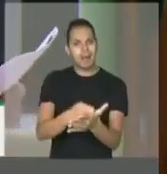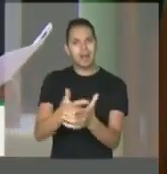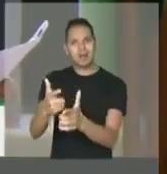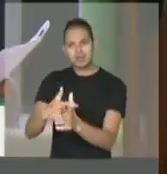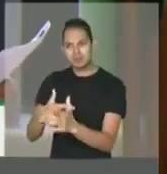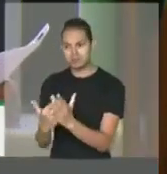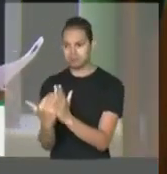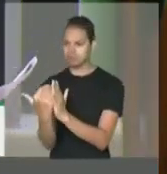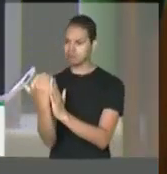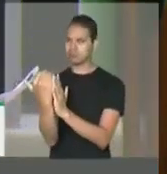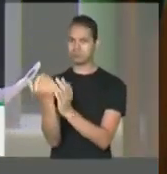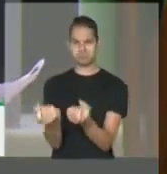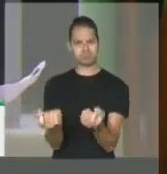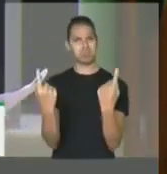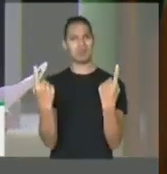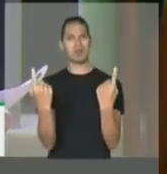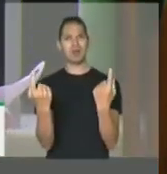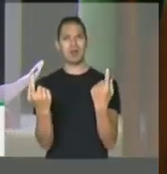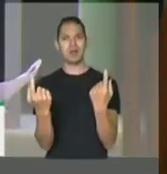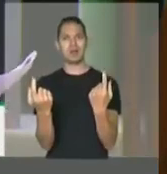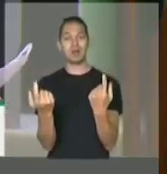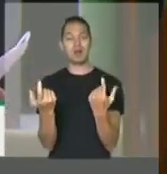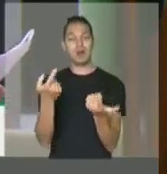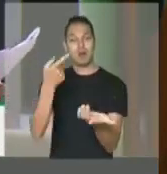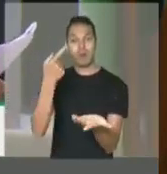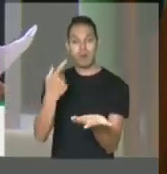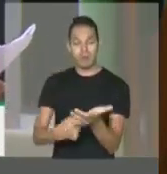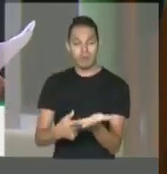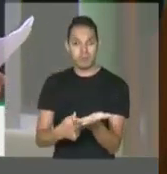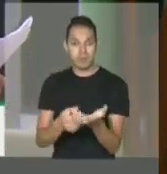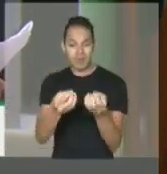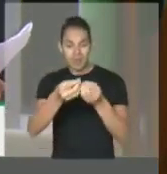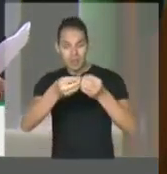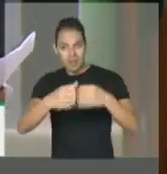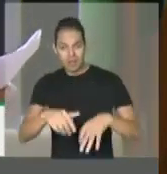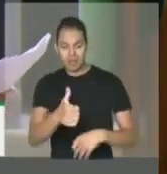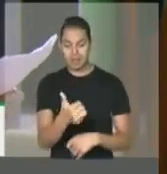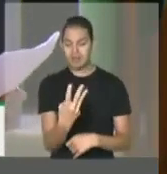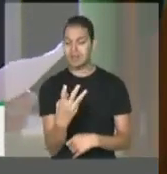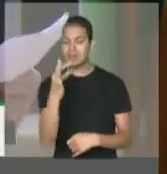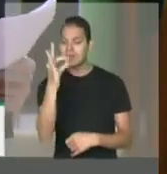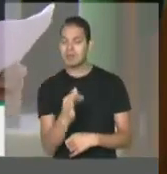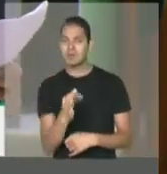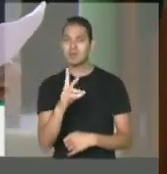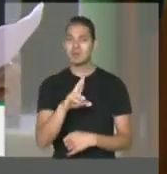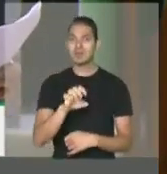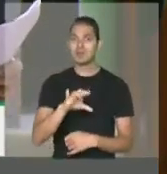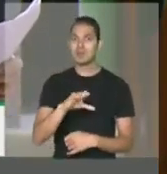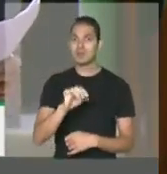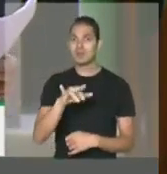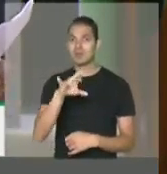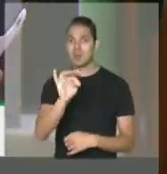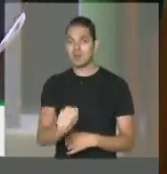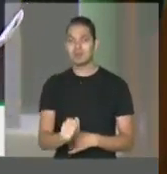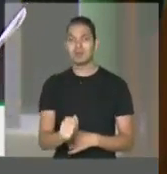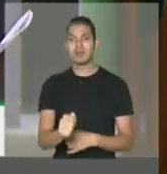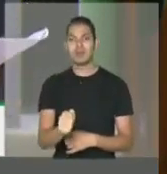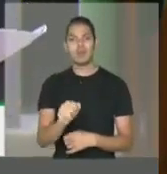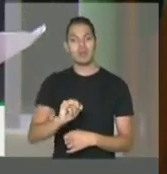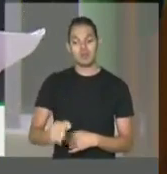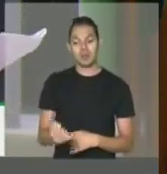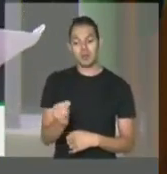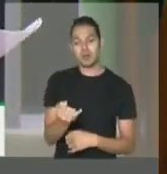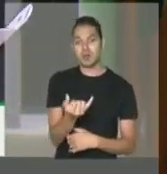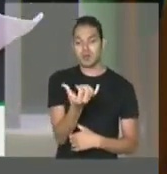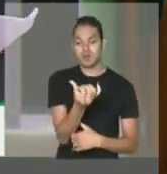mais deve. Comprometeu à época 13% da receita e comprometeu essa receita mais o juro